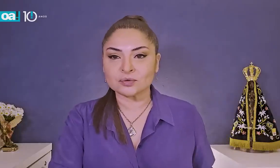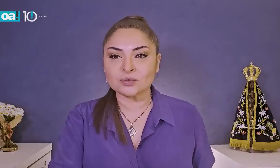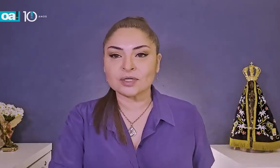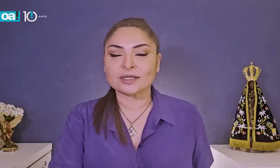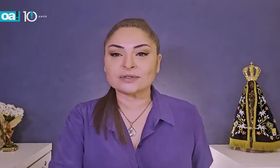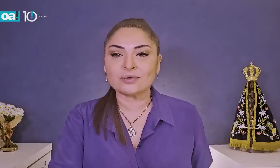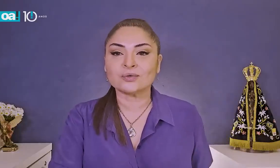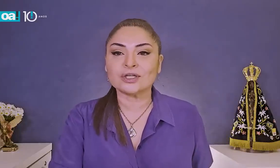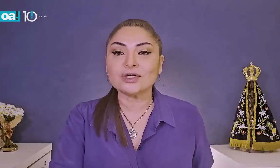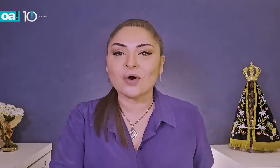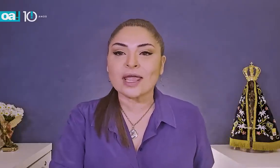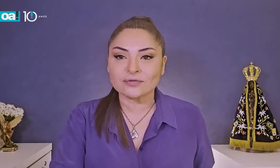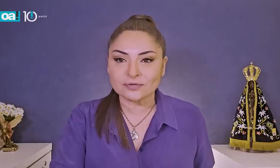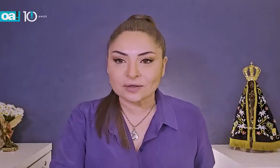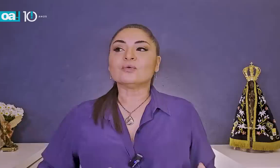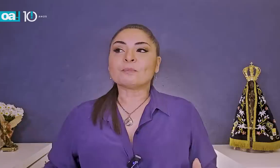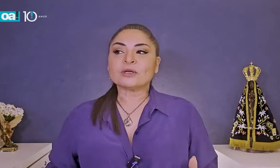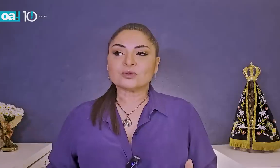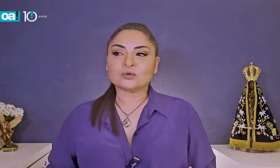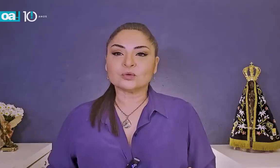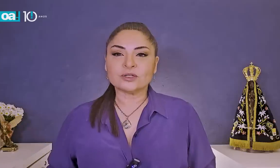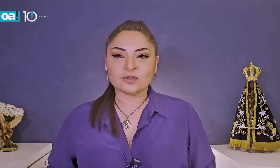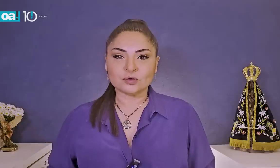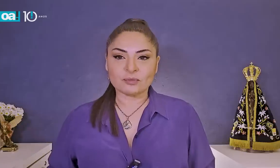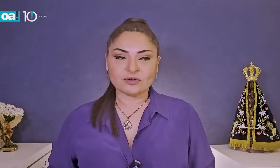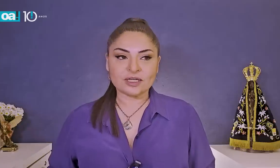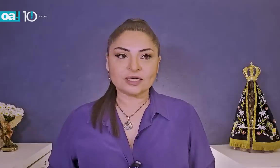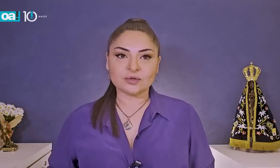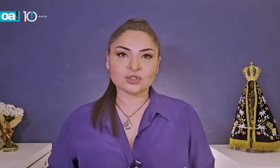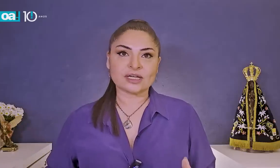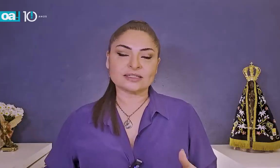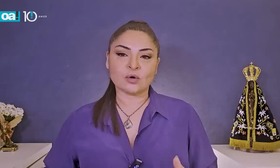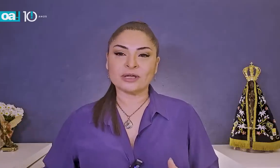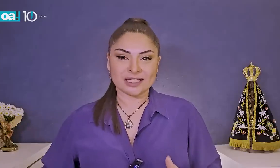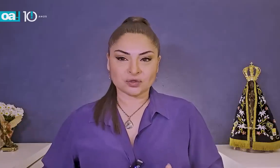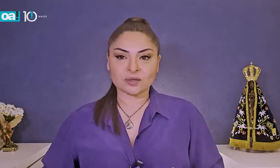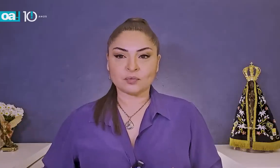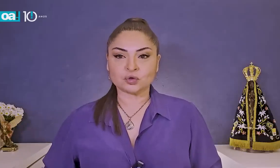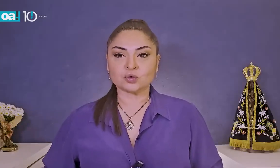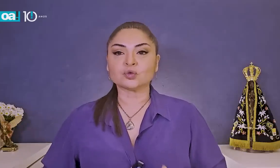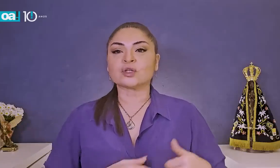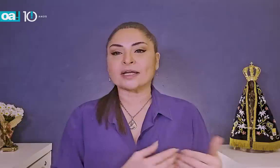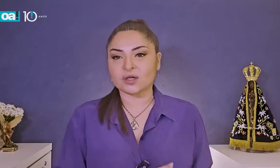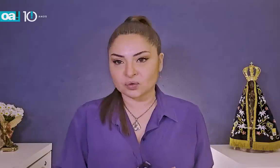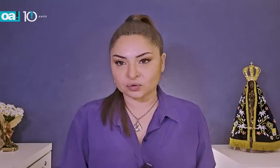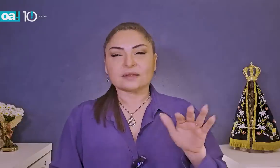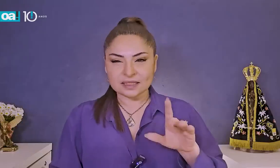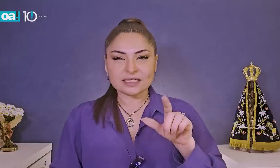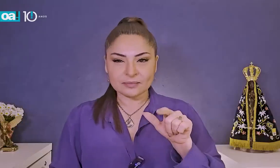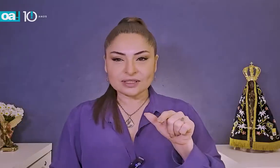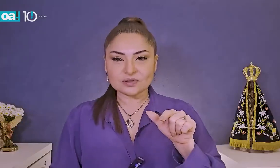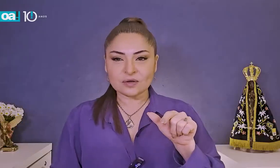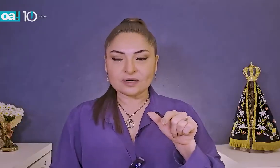noite, batendo no Lula, que é o tal do IOF. O pessoal do Lula inventou uma fake news de que eles iam aumentar só o imposto dos